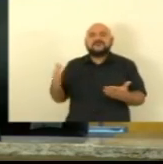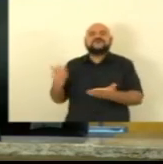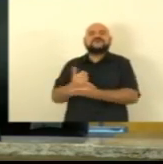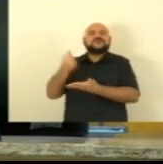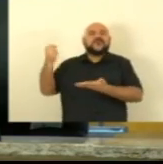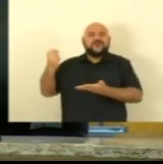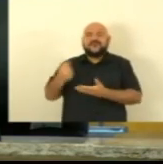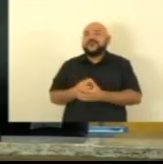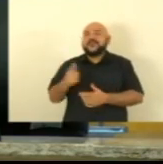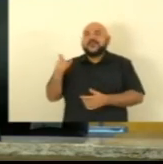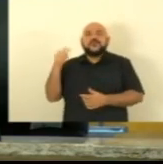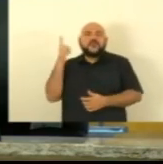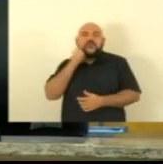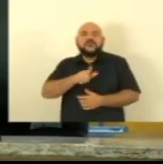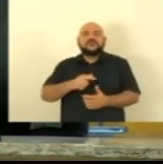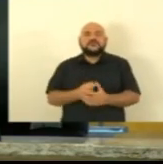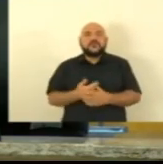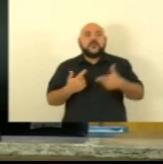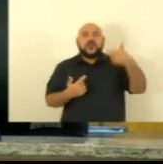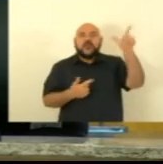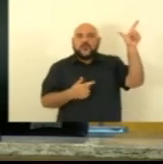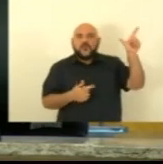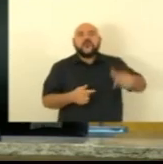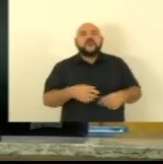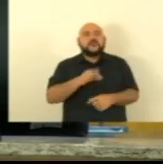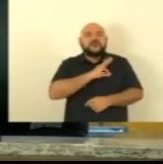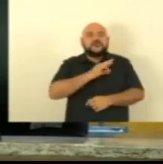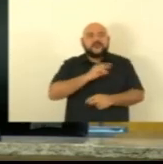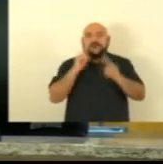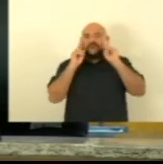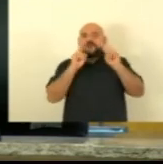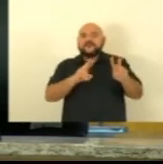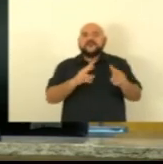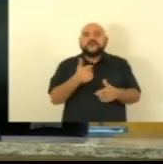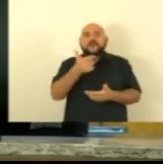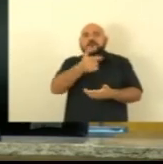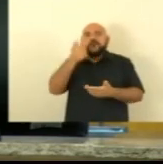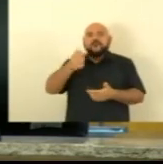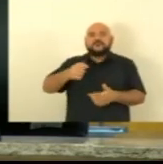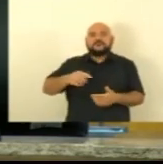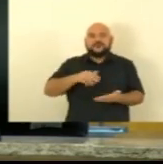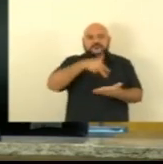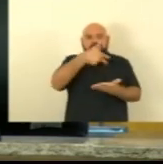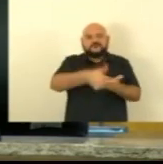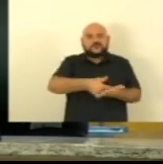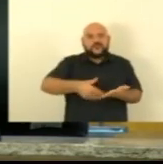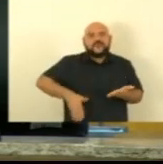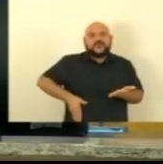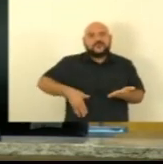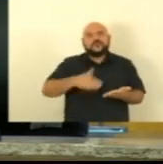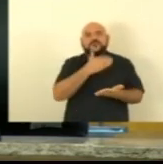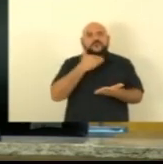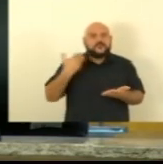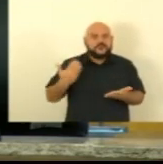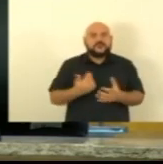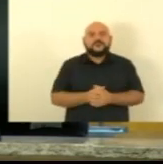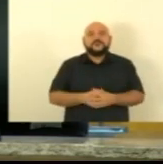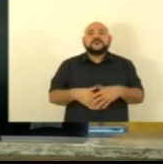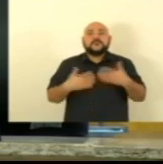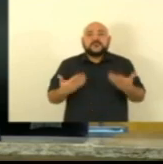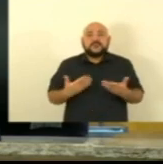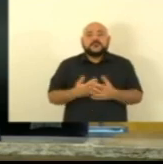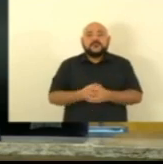acabou atirando naquele elemento que tirou a vida dos dois policiais. Então é muito importante esse trabalho realizado pelas Polícia Civil, Polícia Militar e